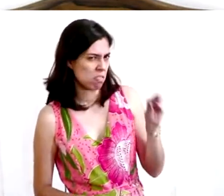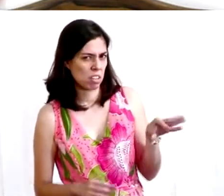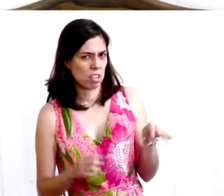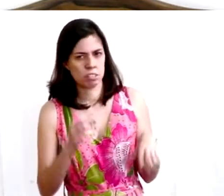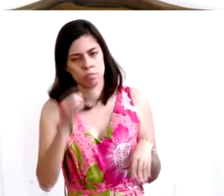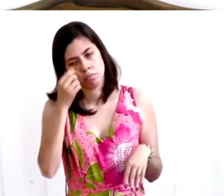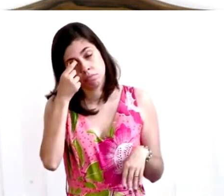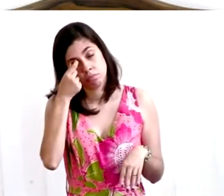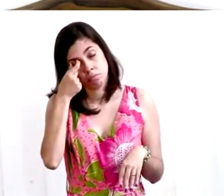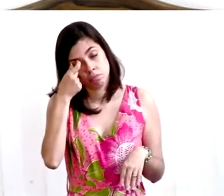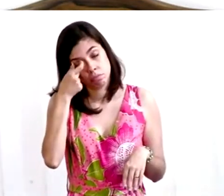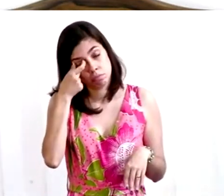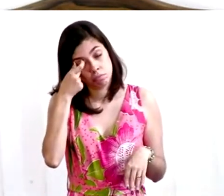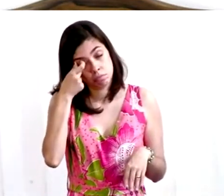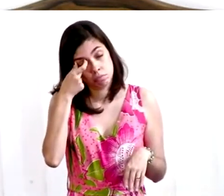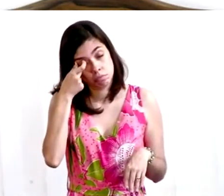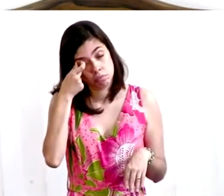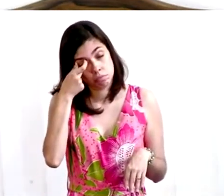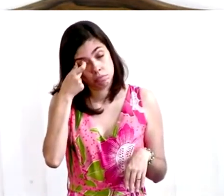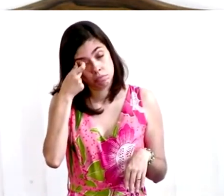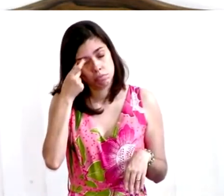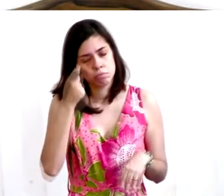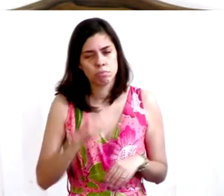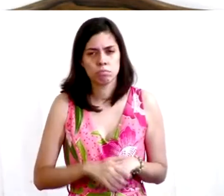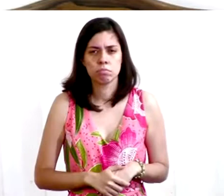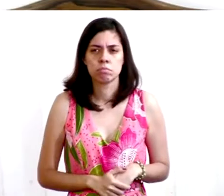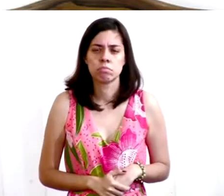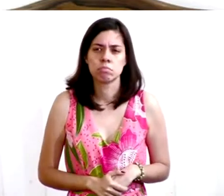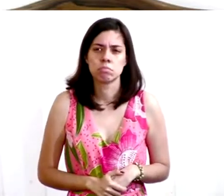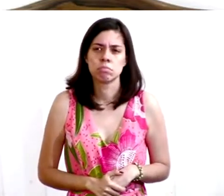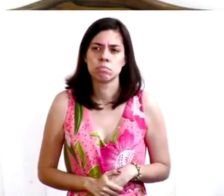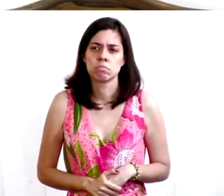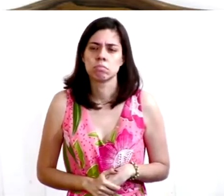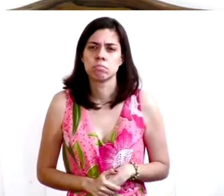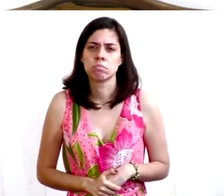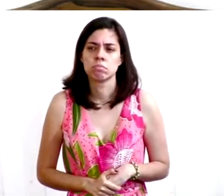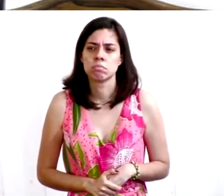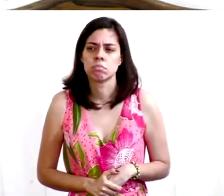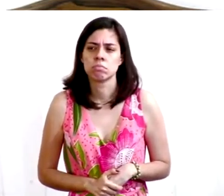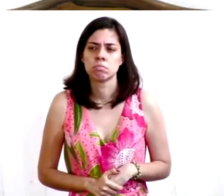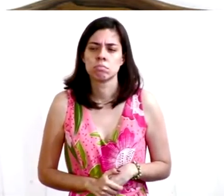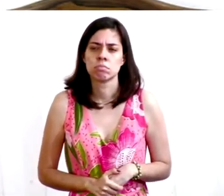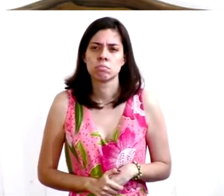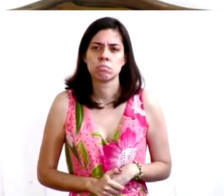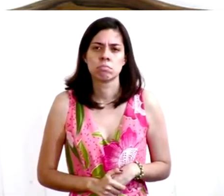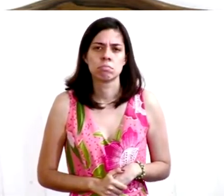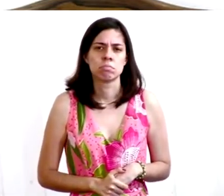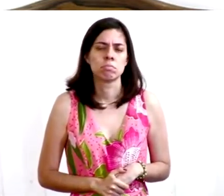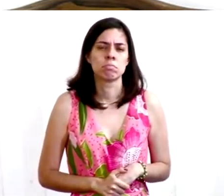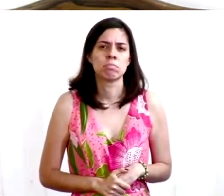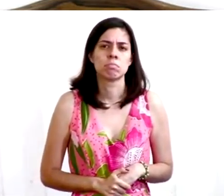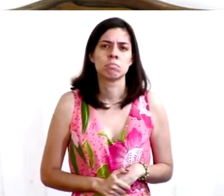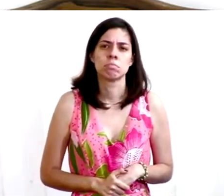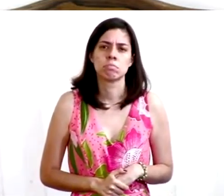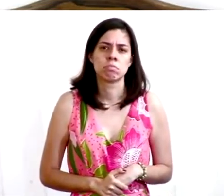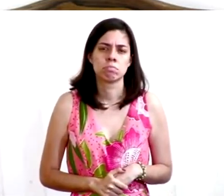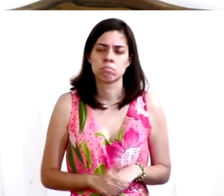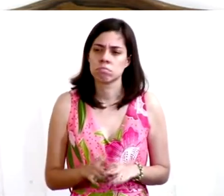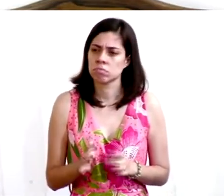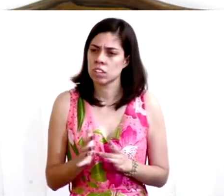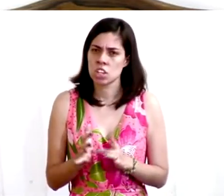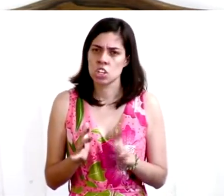meretrizes foram atrás do pregador. O Senhor Jesus Cristo se levantou contra a religião daquele tempo e disse: o que vocês